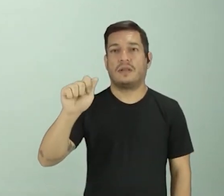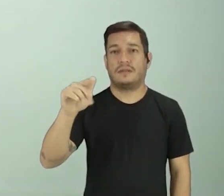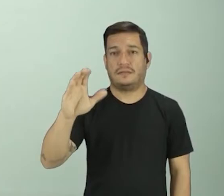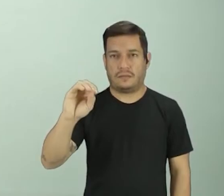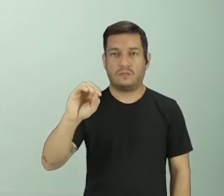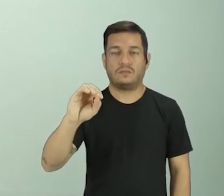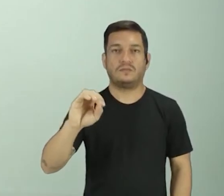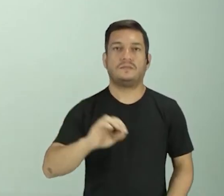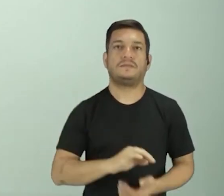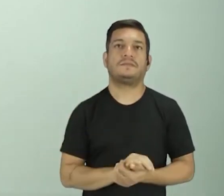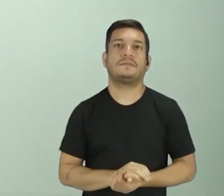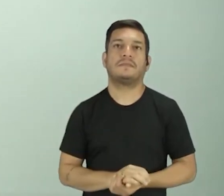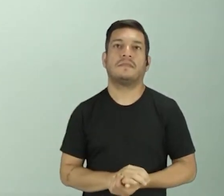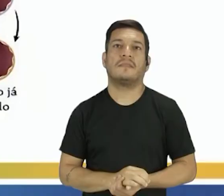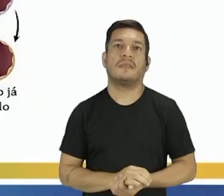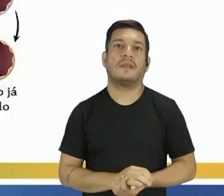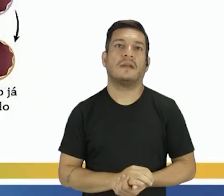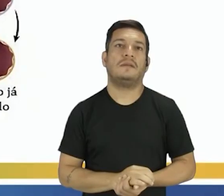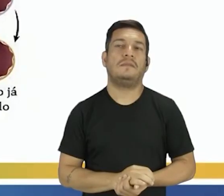óvulo, tá bom?